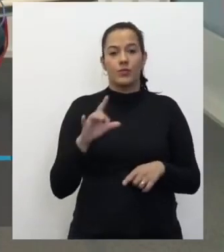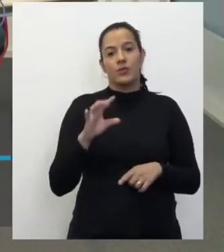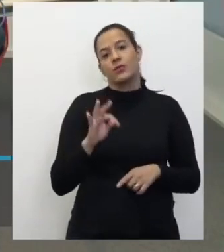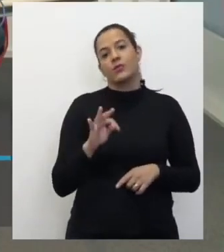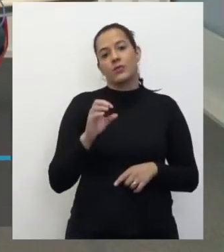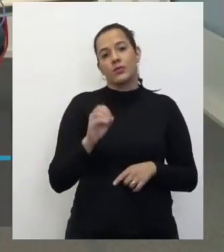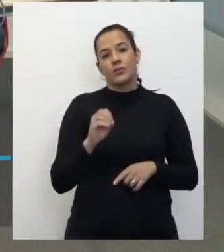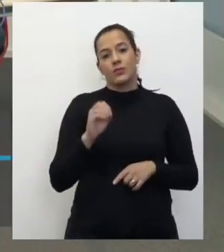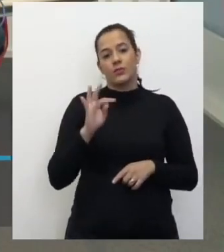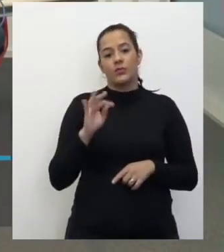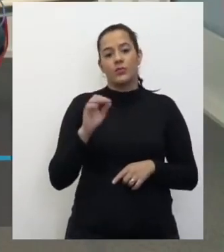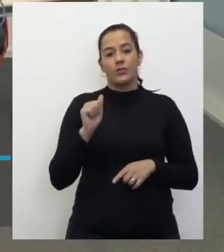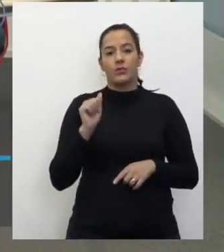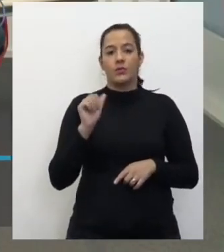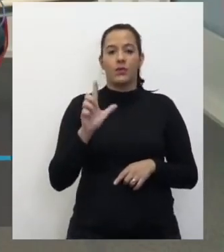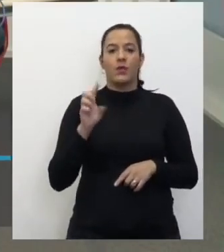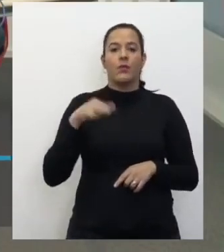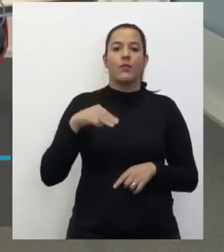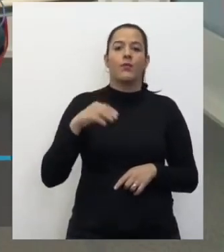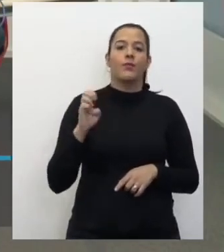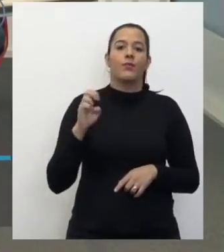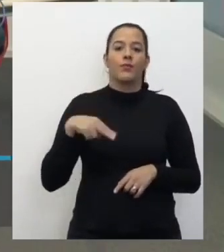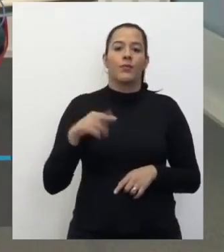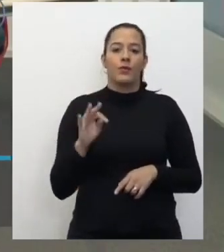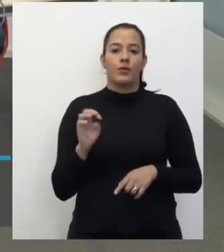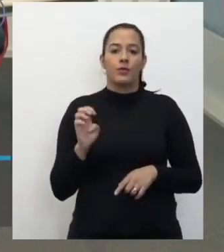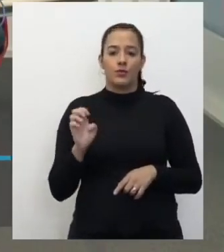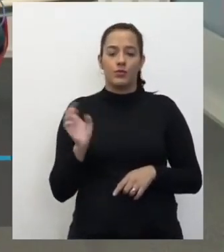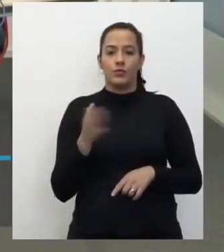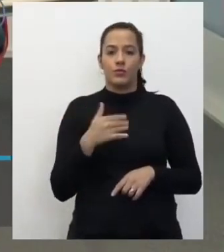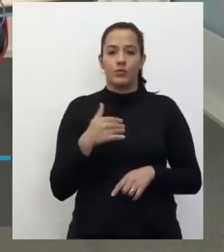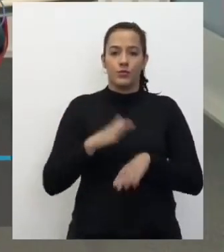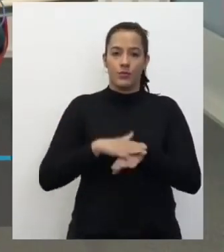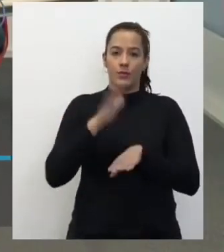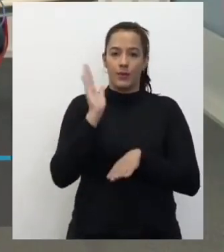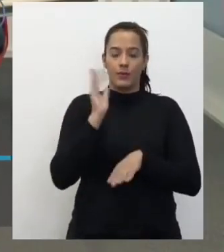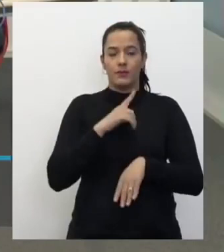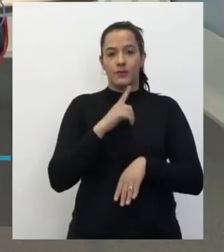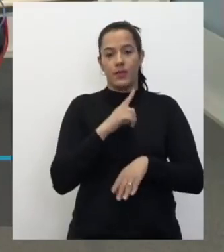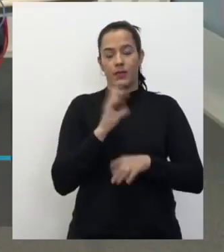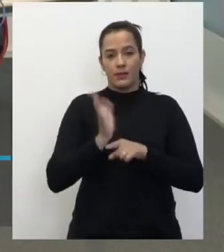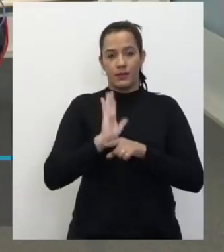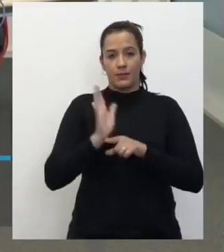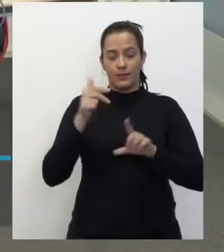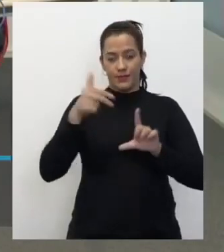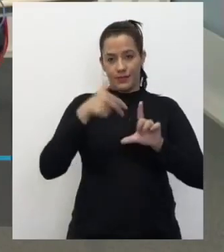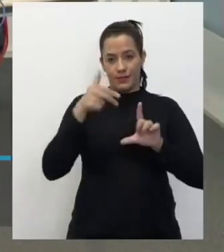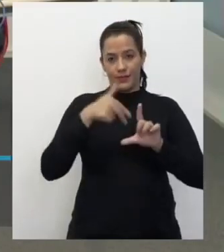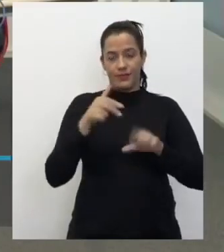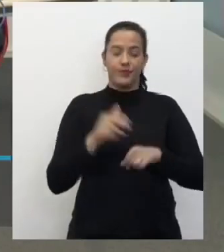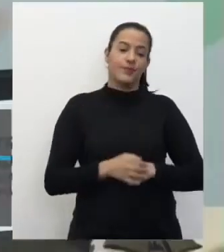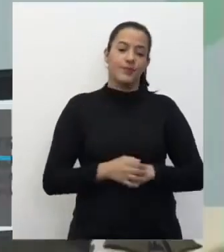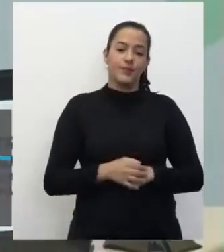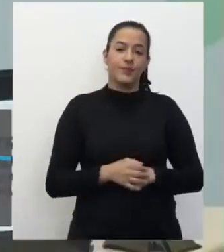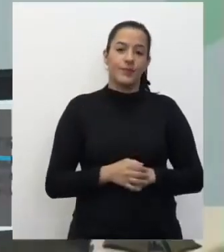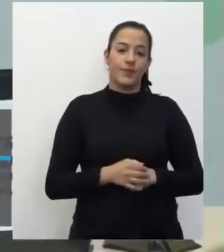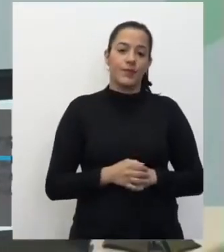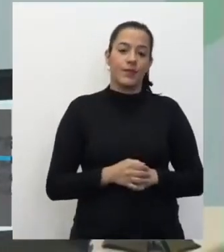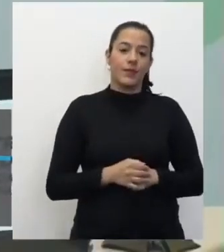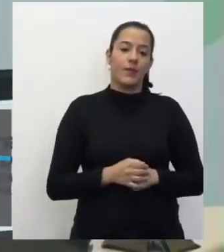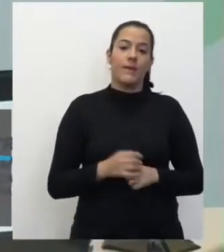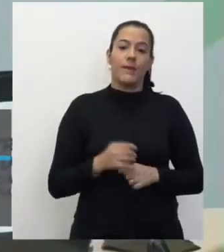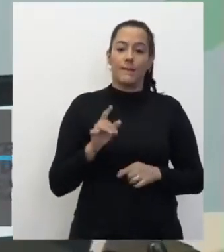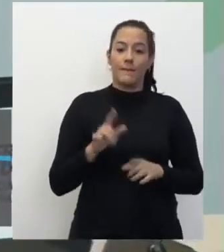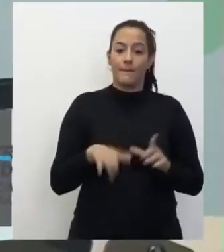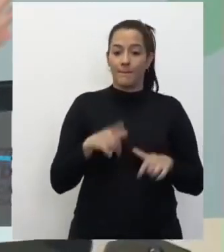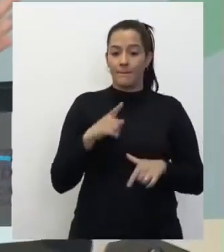quando o motorista lá, você já viu aquele Bino? Aquela série do Bino? Ele é o caminhoneiro? Carga pesada. É isso. Muito Ele que bem. dá